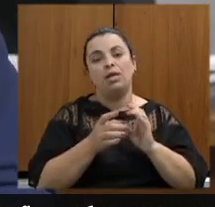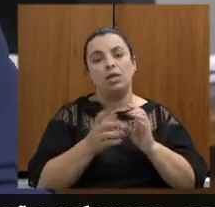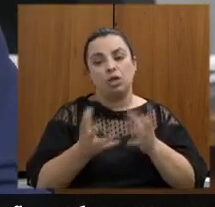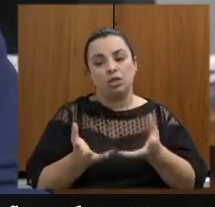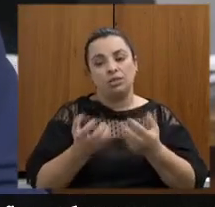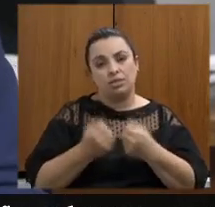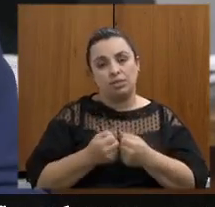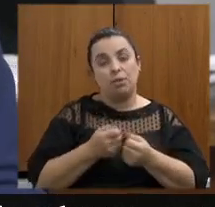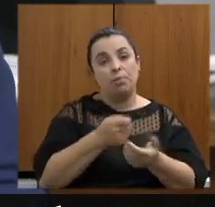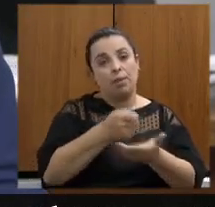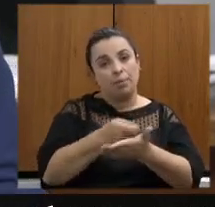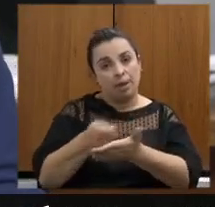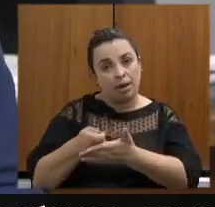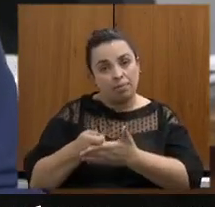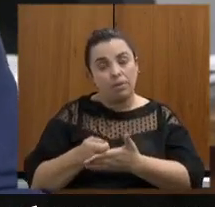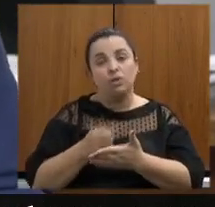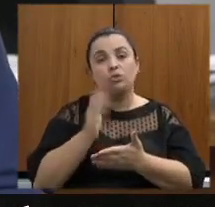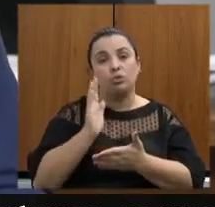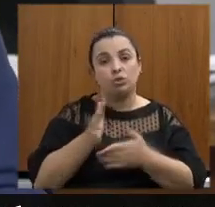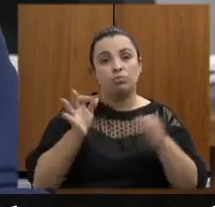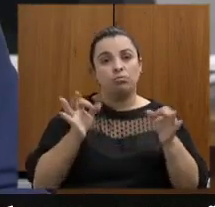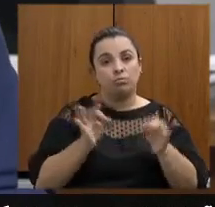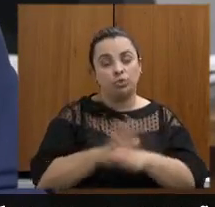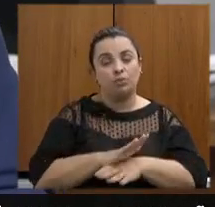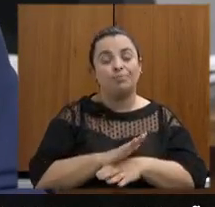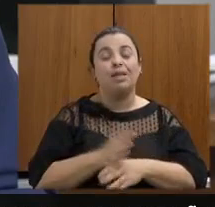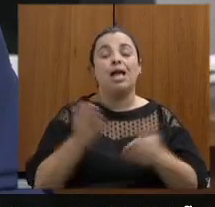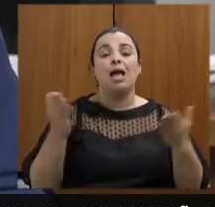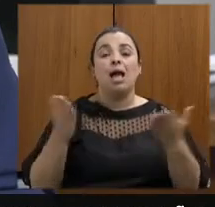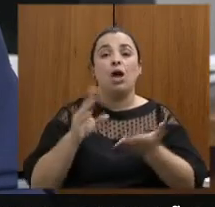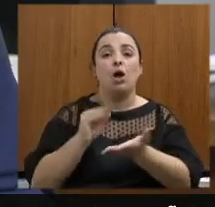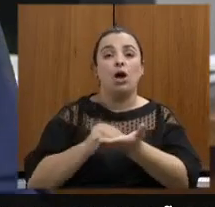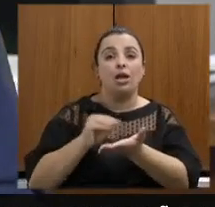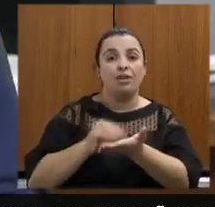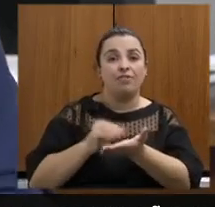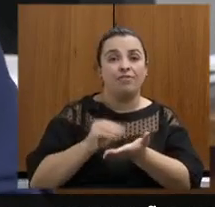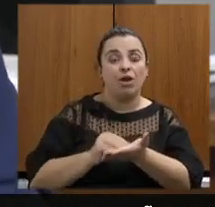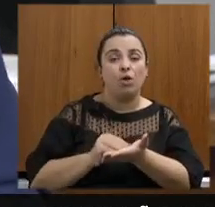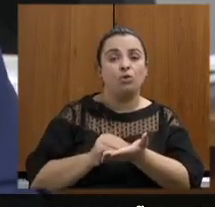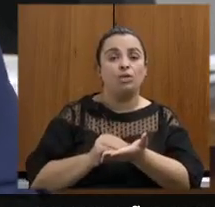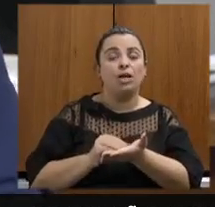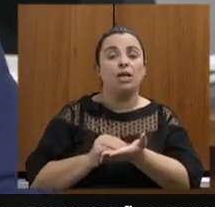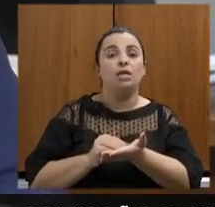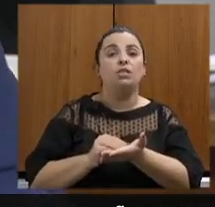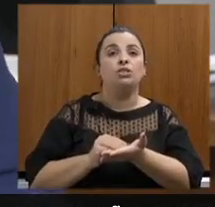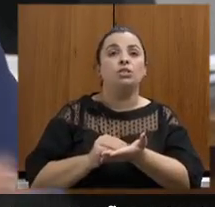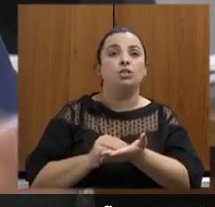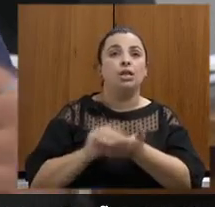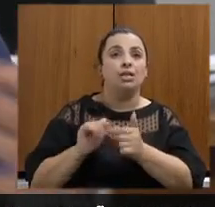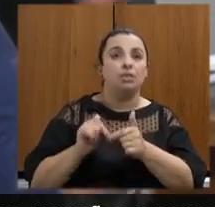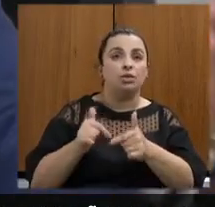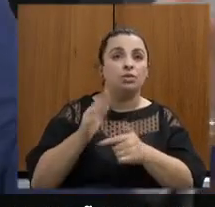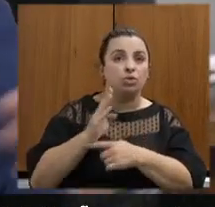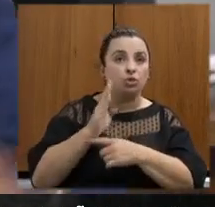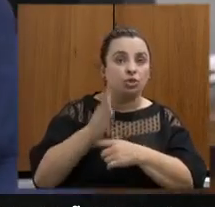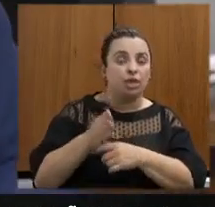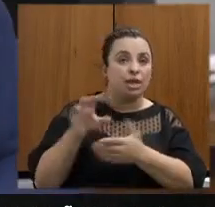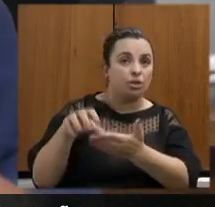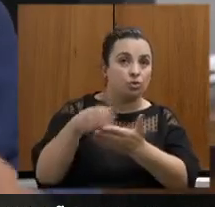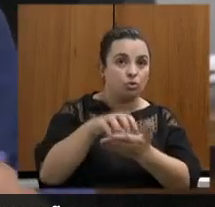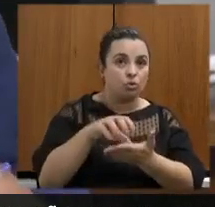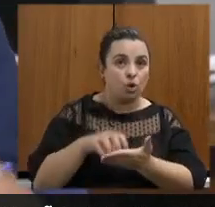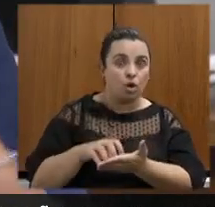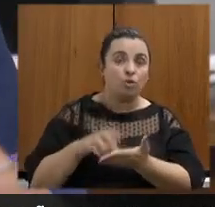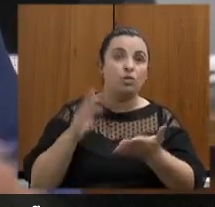pagamento restando agora as emendas de execução direta dos órgãos que algumas delas